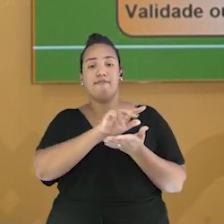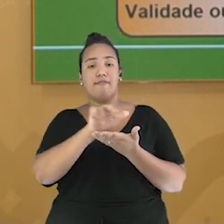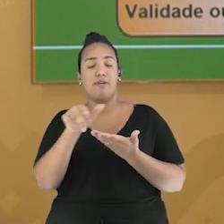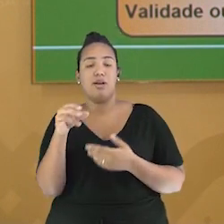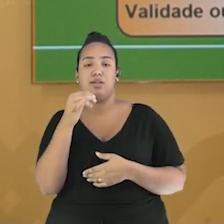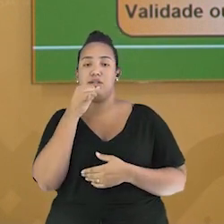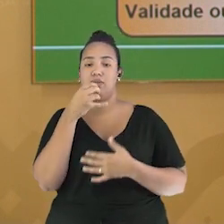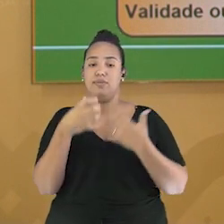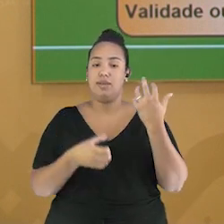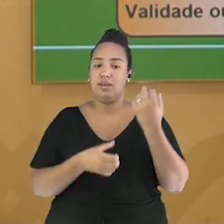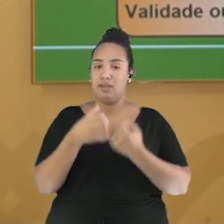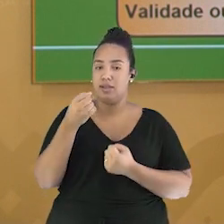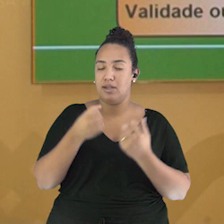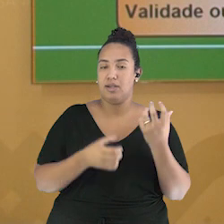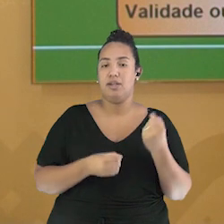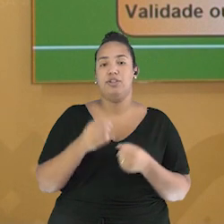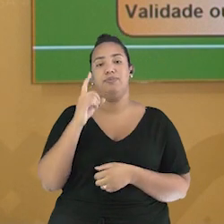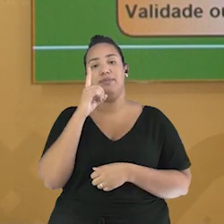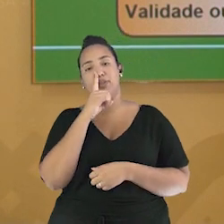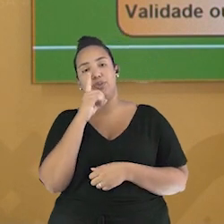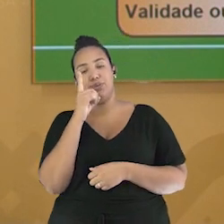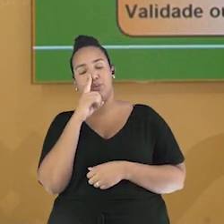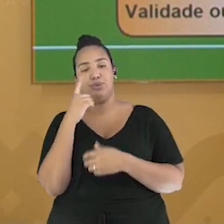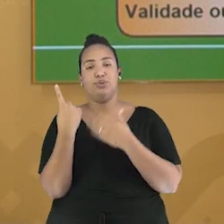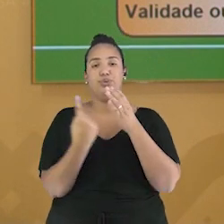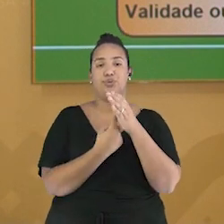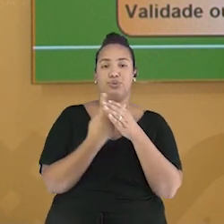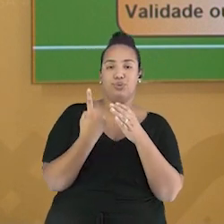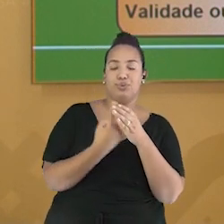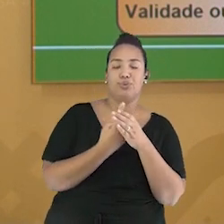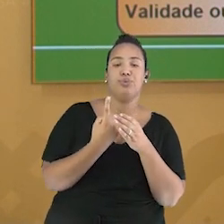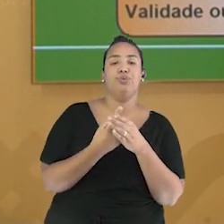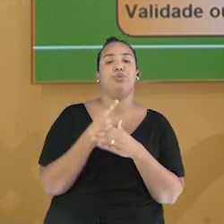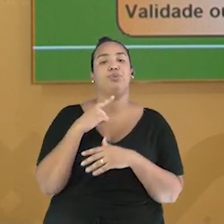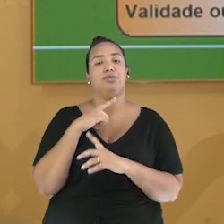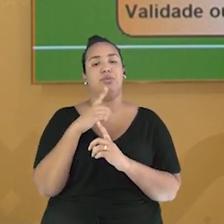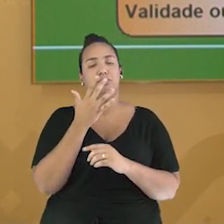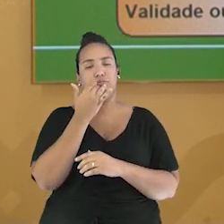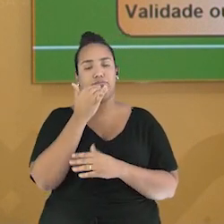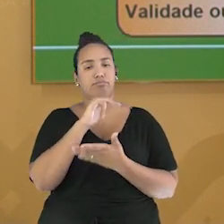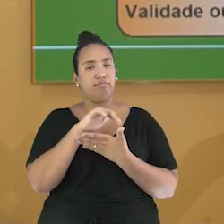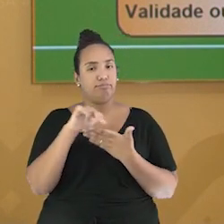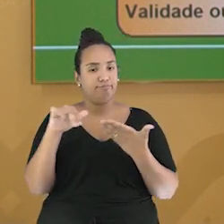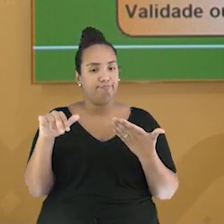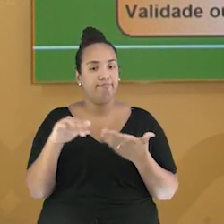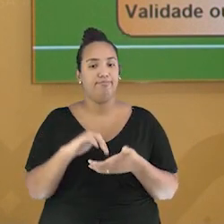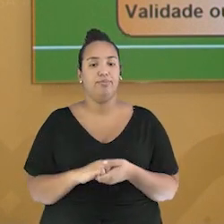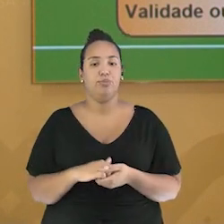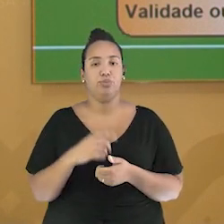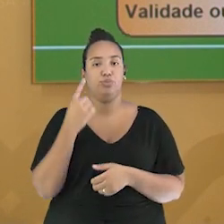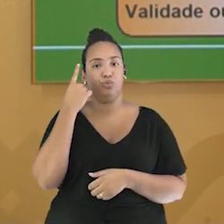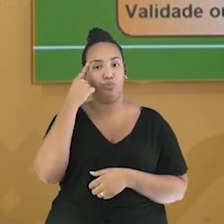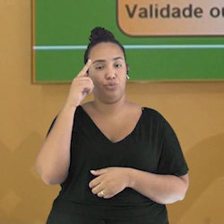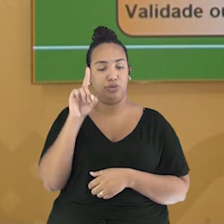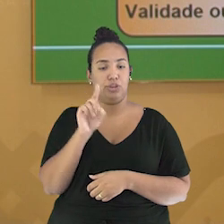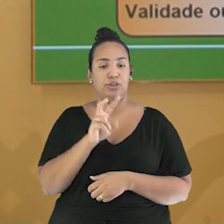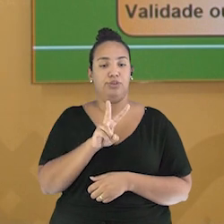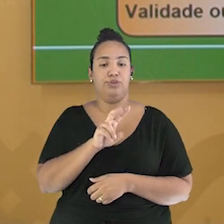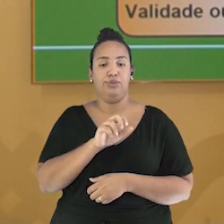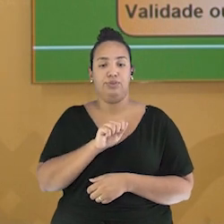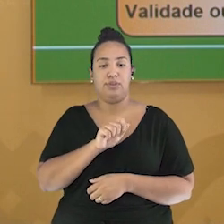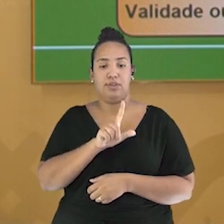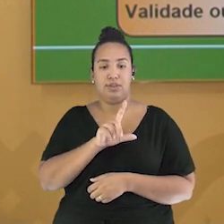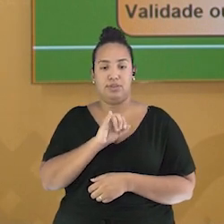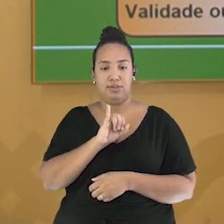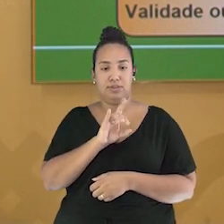como leite, enlatados, biscoitos, suco, iogurtes e muitos outros. A data de validade marca a